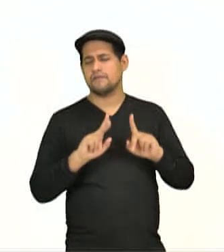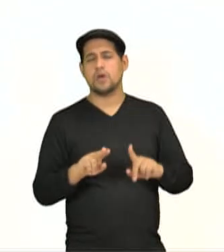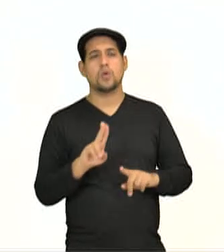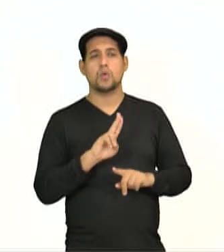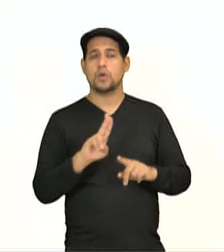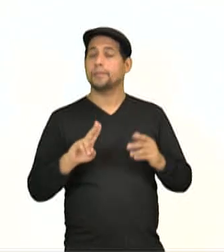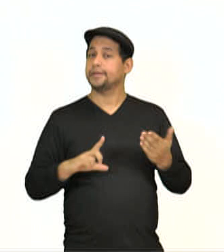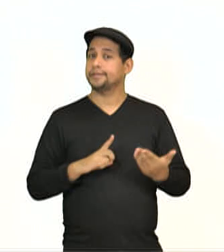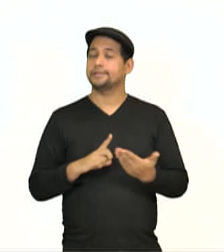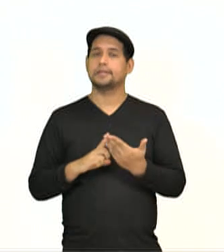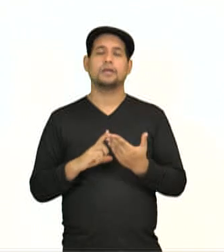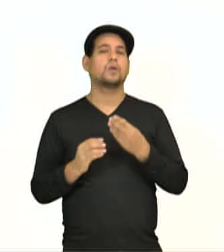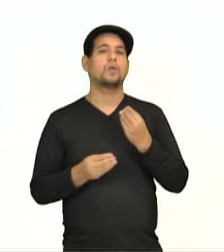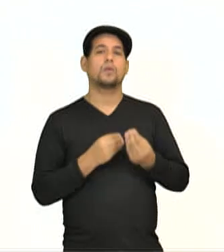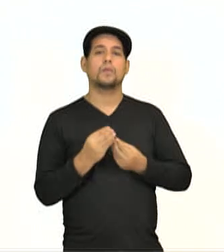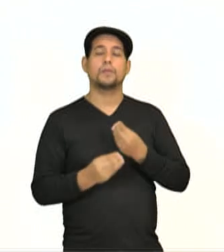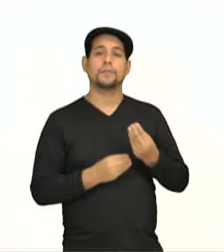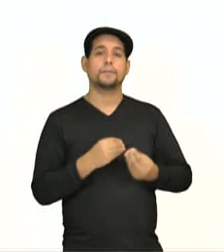por reação com